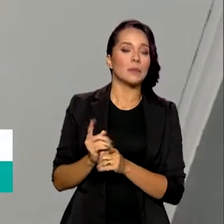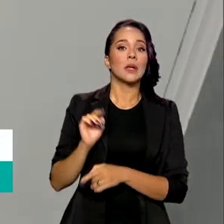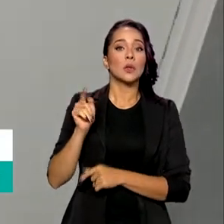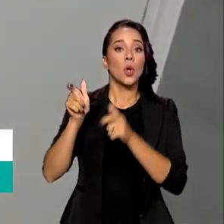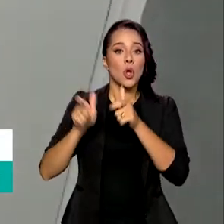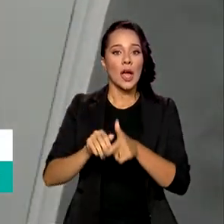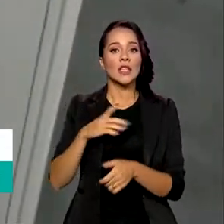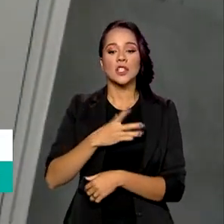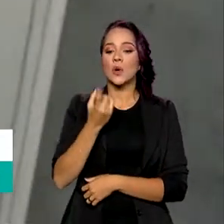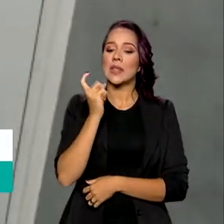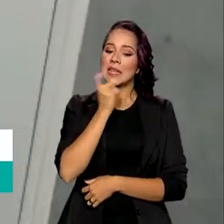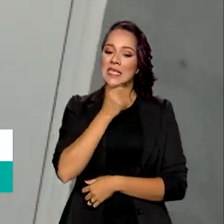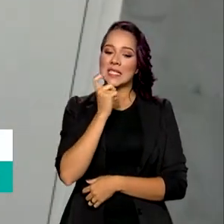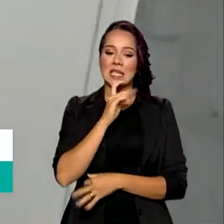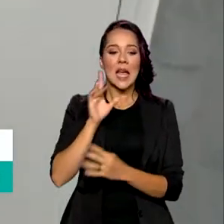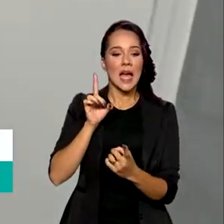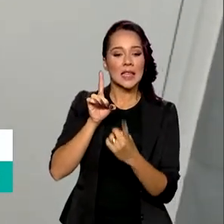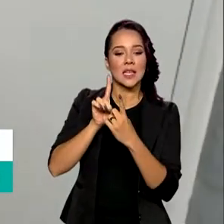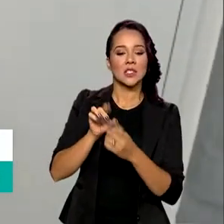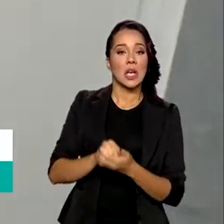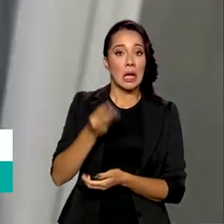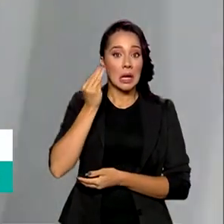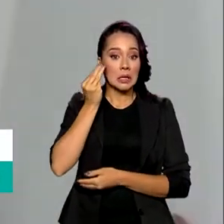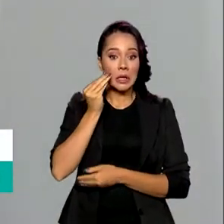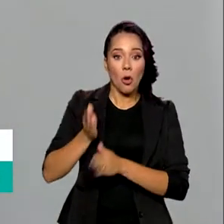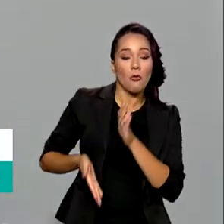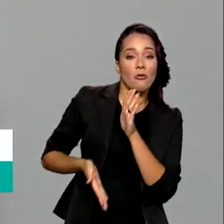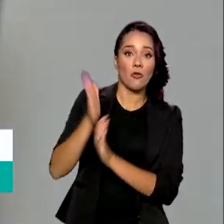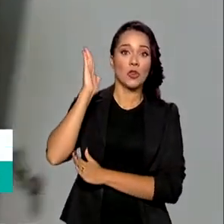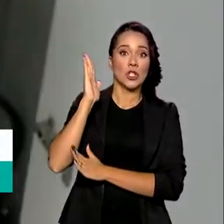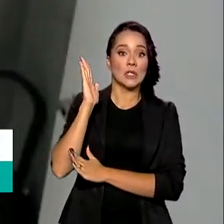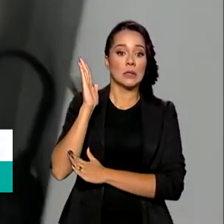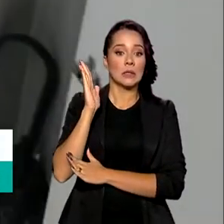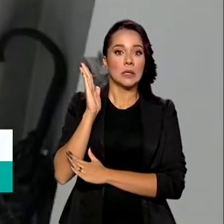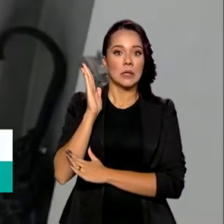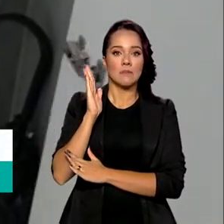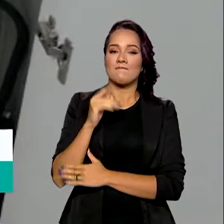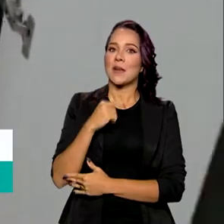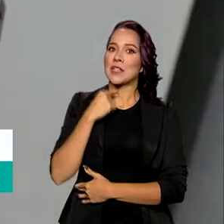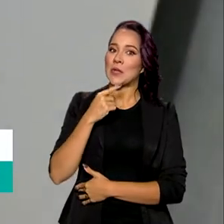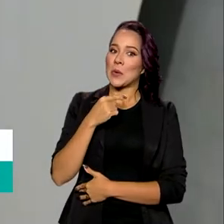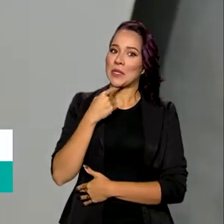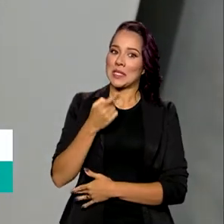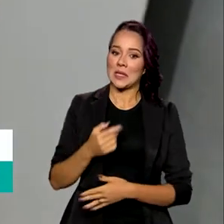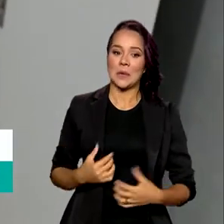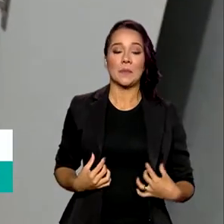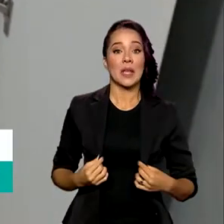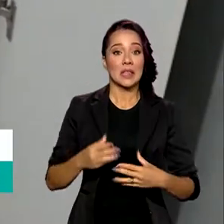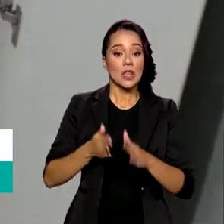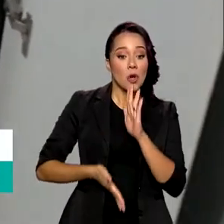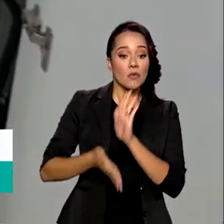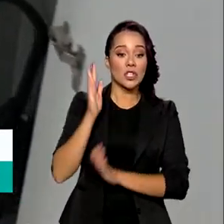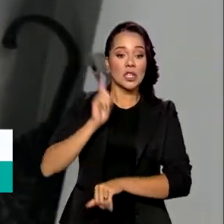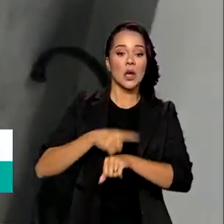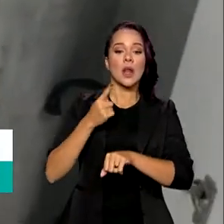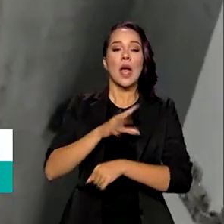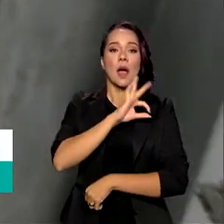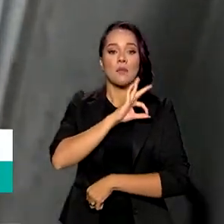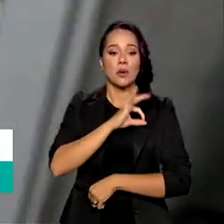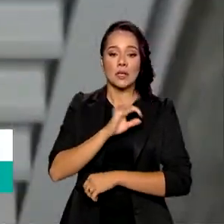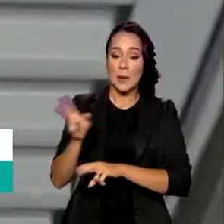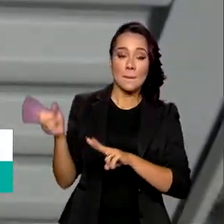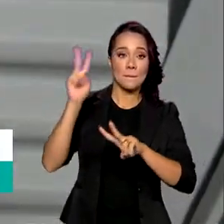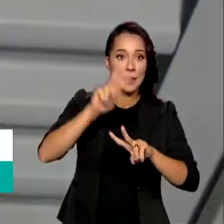no local tinha um dentista que atendia ele tentou fugir pela passagem secreta mas não deu certo tentou fugir do flagrante A polícia